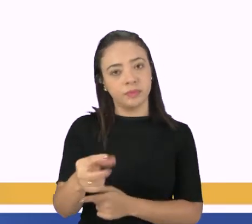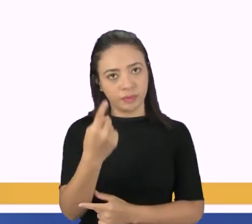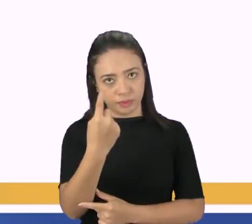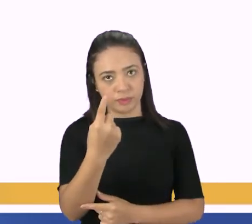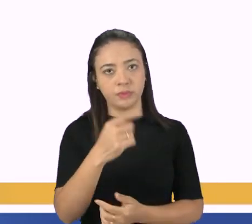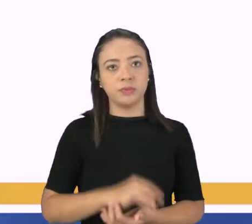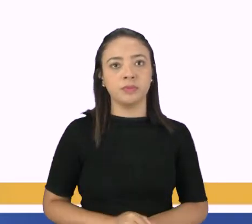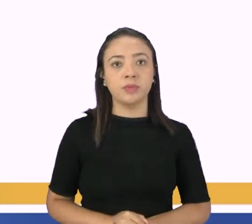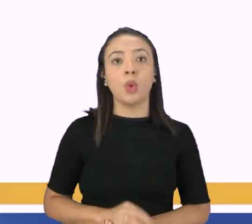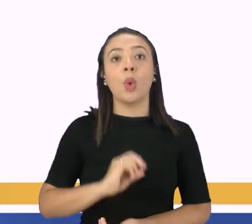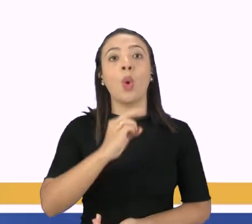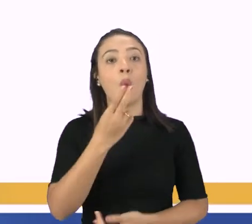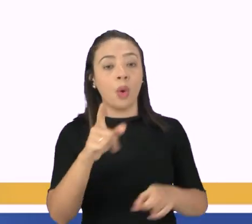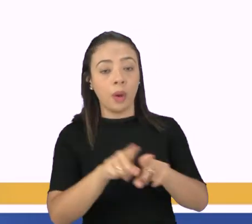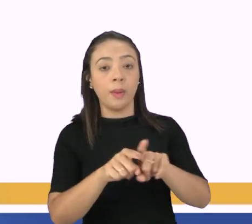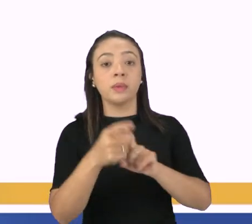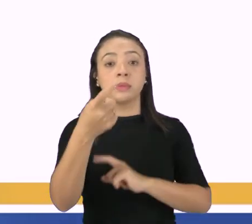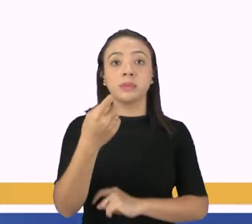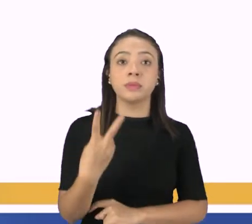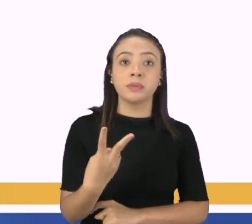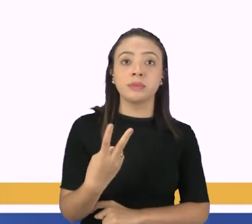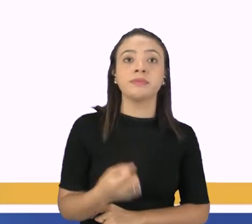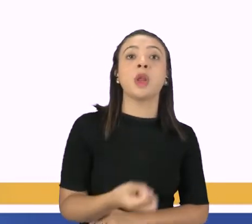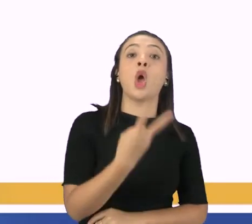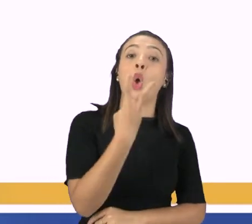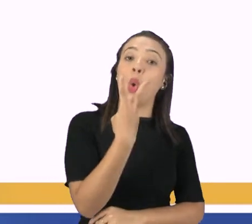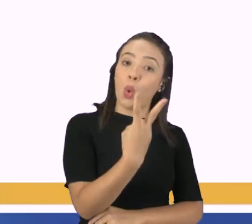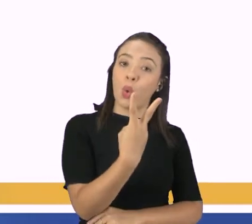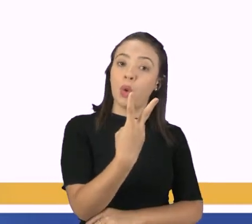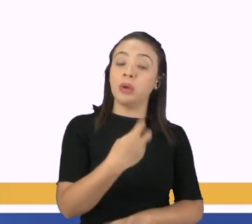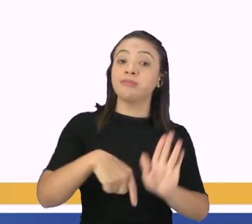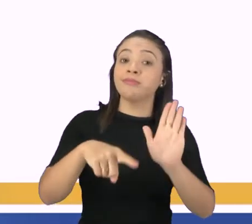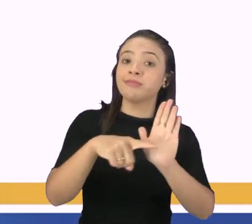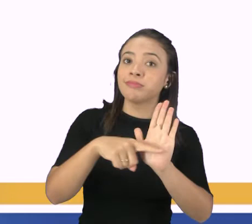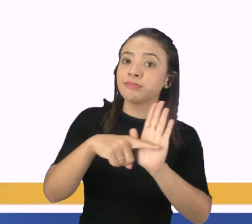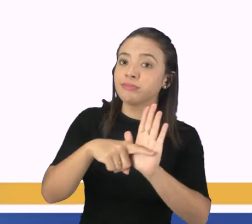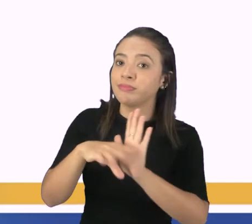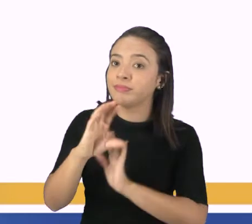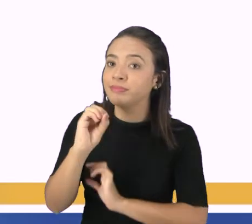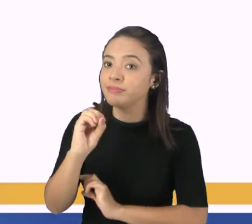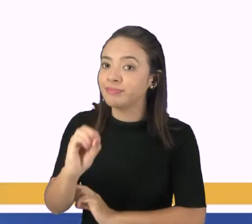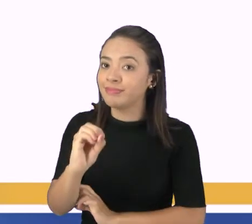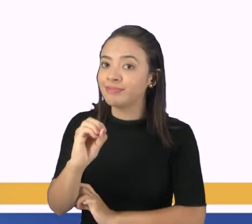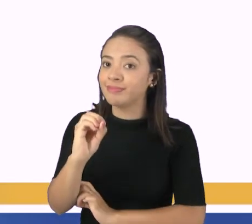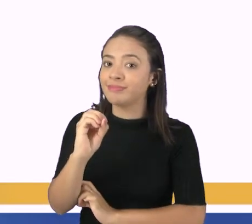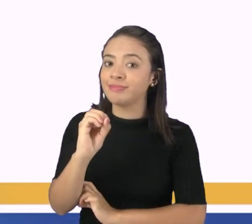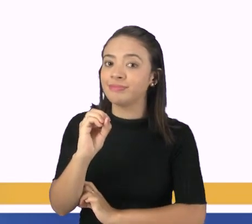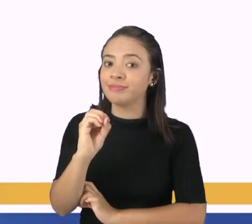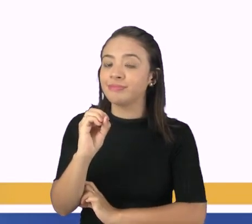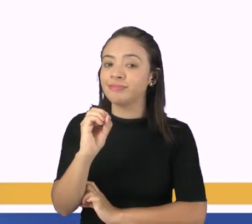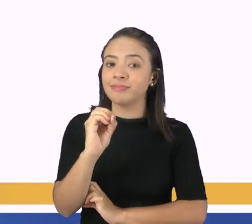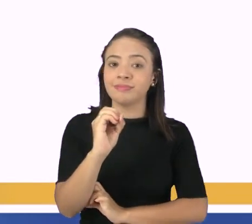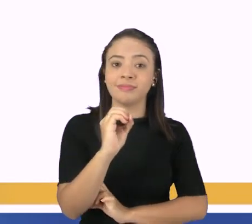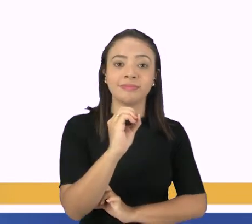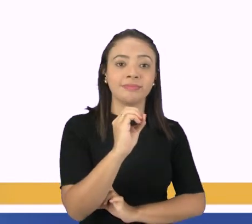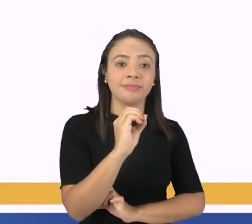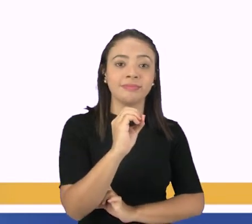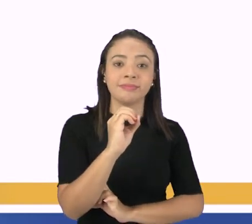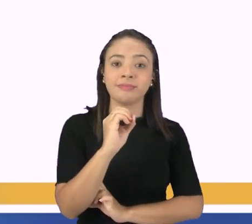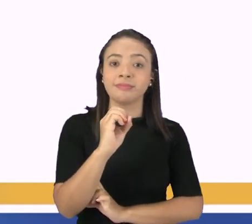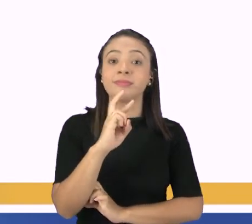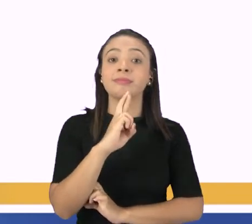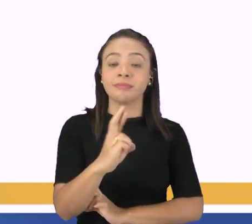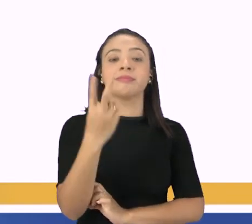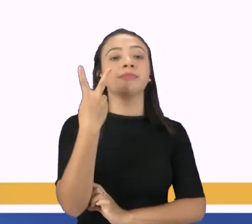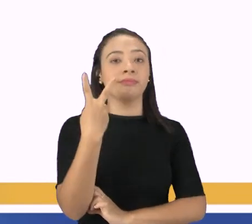1. Se a gente fizer o x2, 2 menos 0, utilizando agora o sinal de negativo, temos o